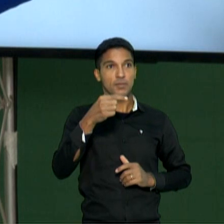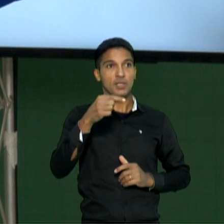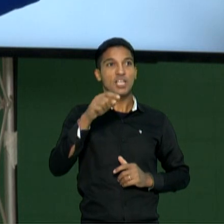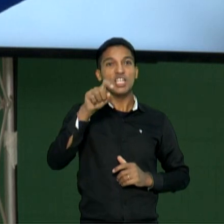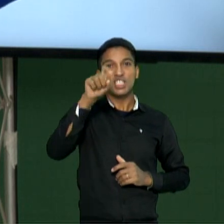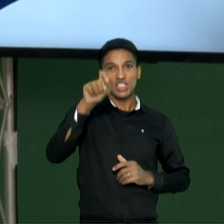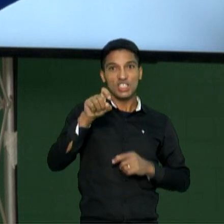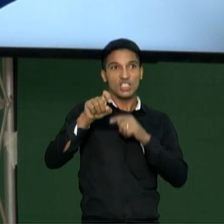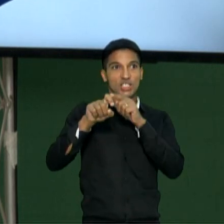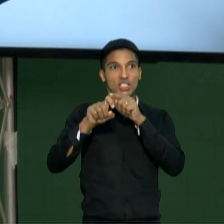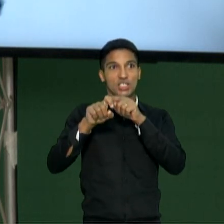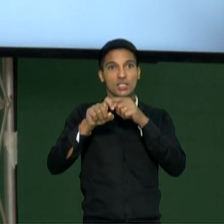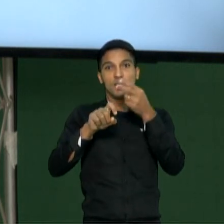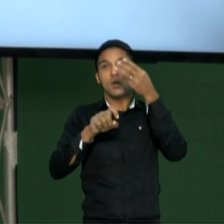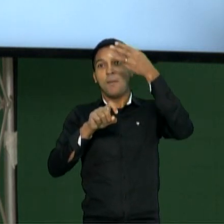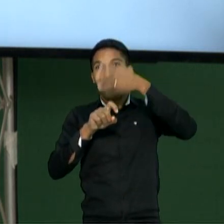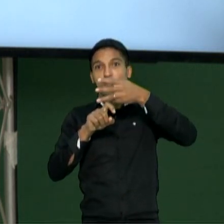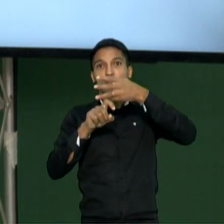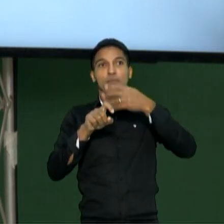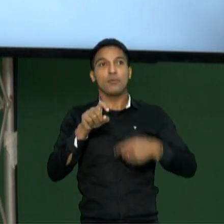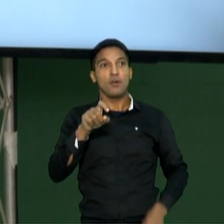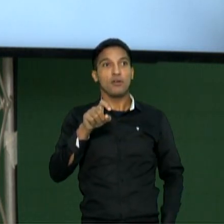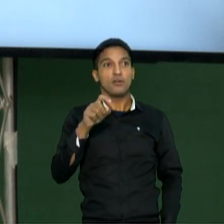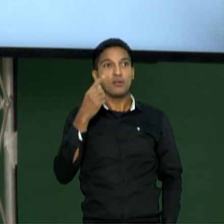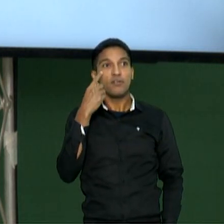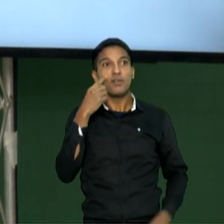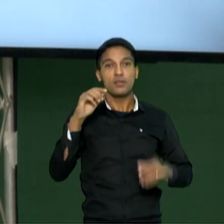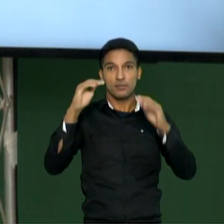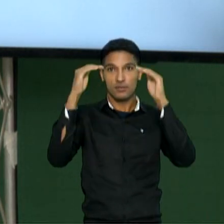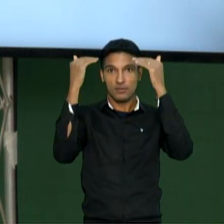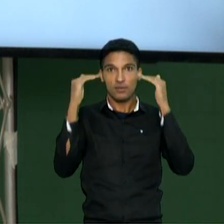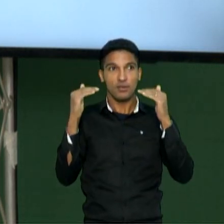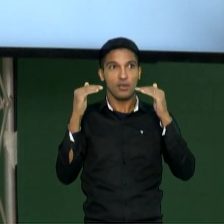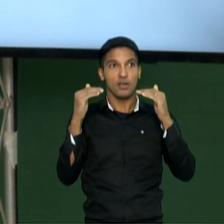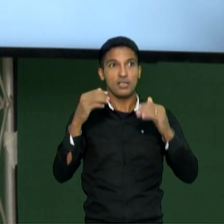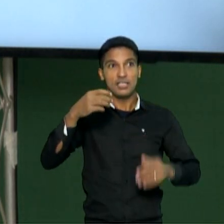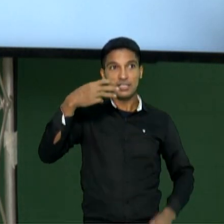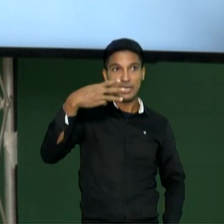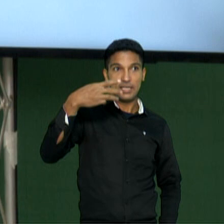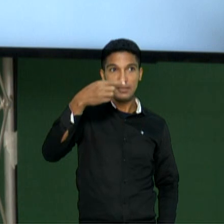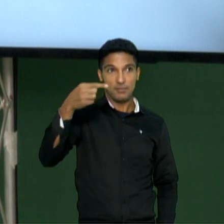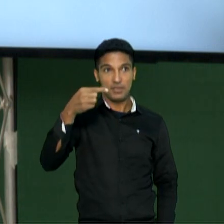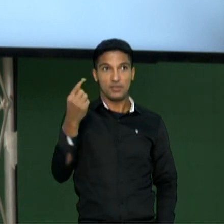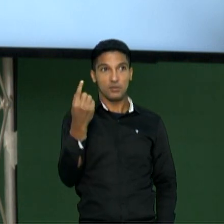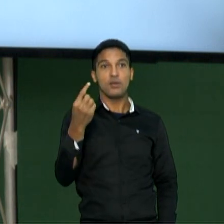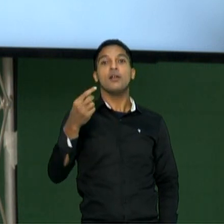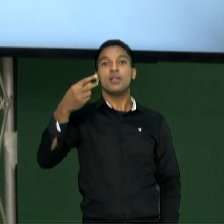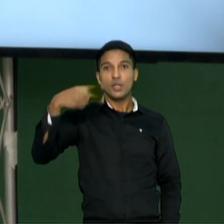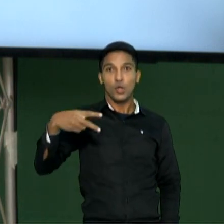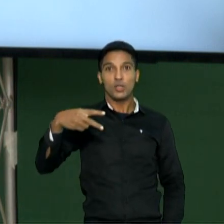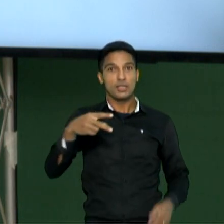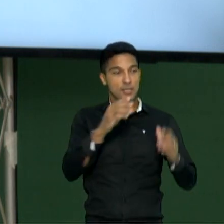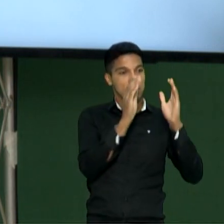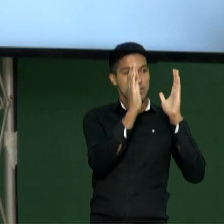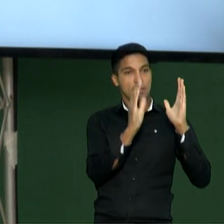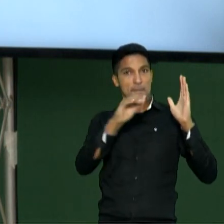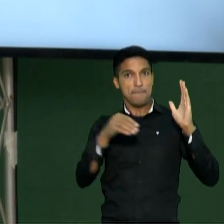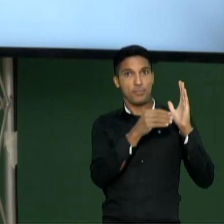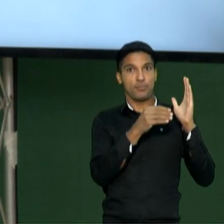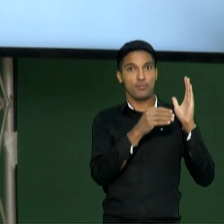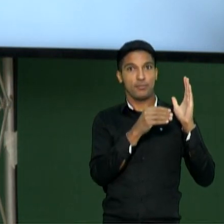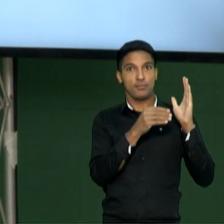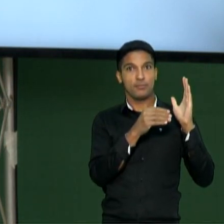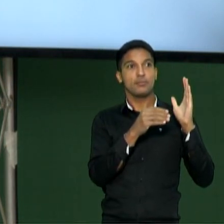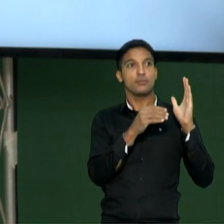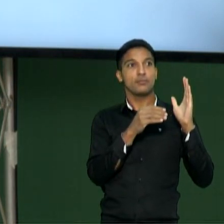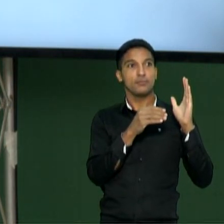Né? X menos 1, trocando por 3, 3 menos 1 e 3 menos 1 é 2. Na tabela vem o 2. Beleza? Essa